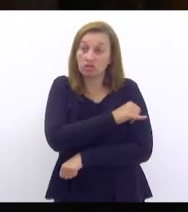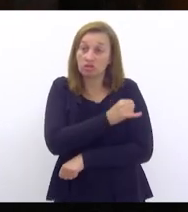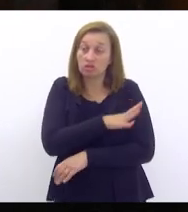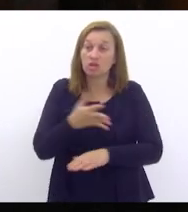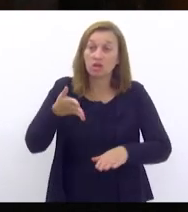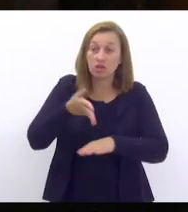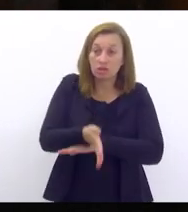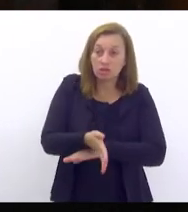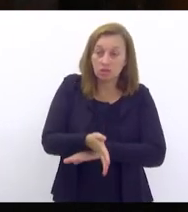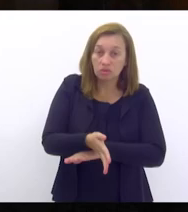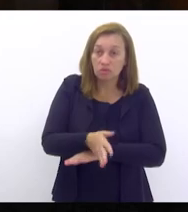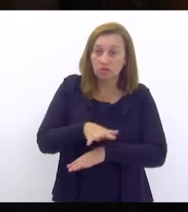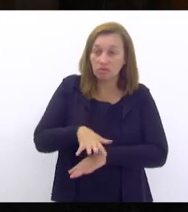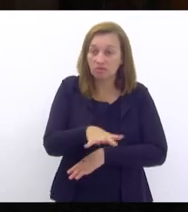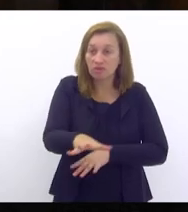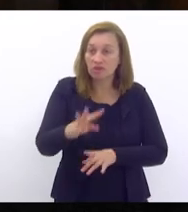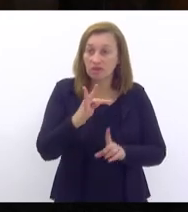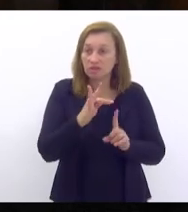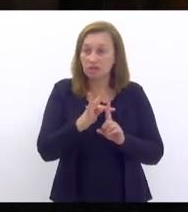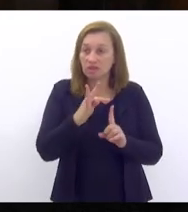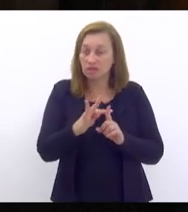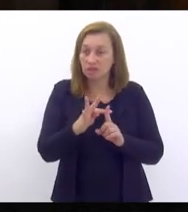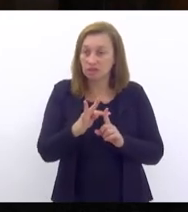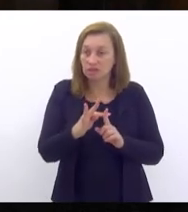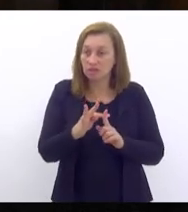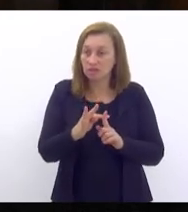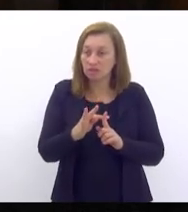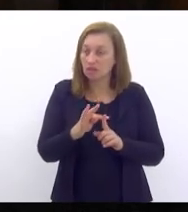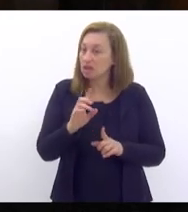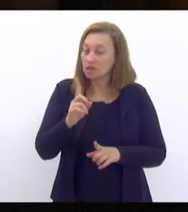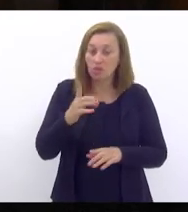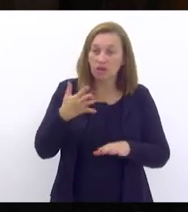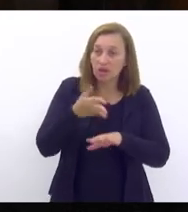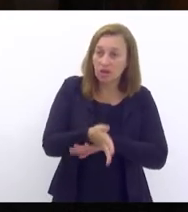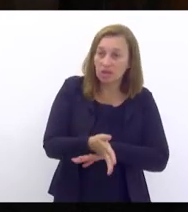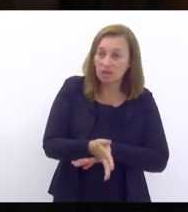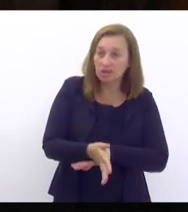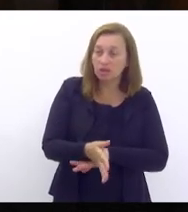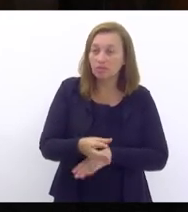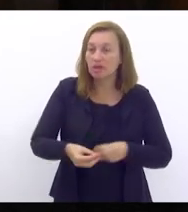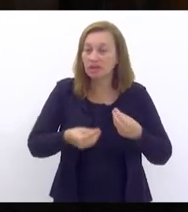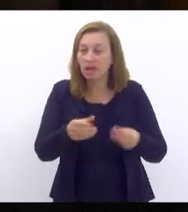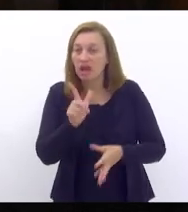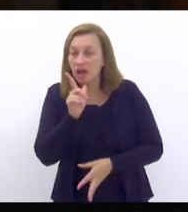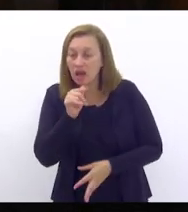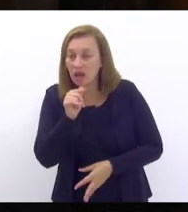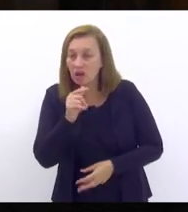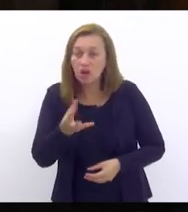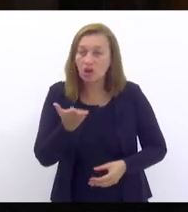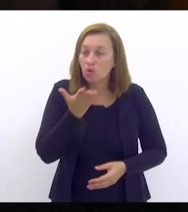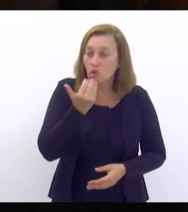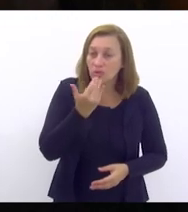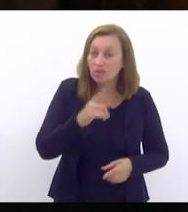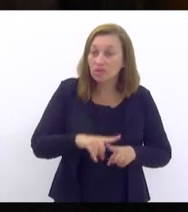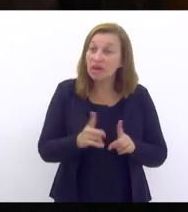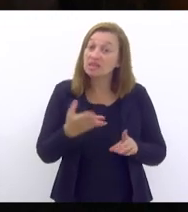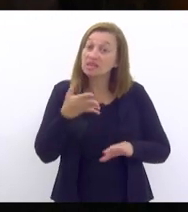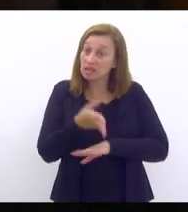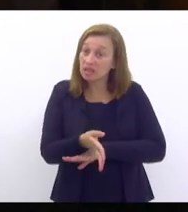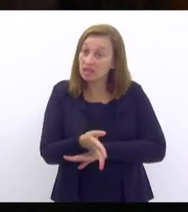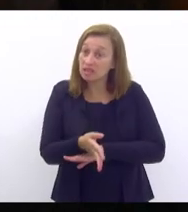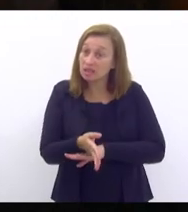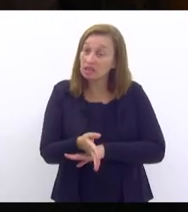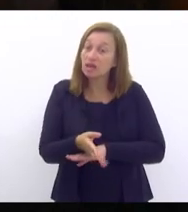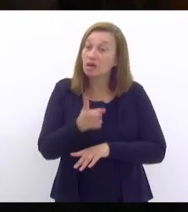na comunidade de Teresópolis, não entra para garantir saneamento, não entra para garantir comida, não entra para garantir dignidade, mas entra